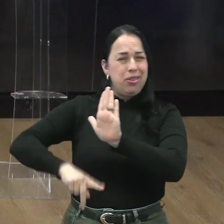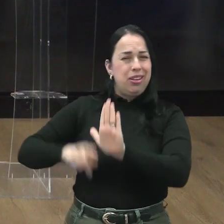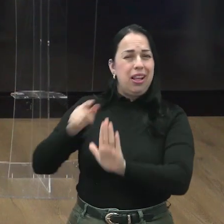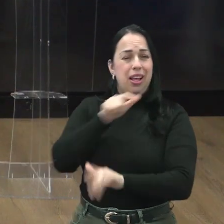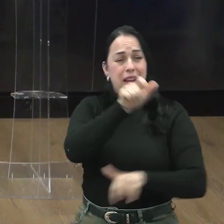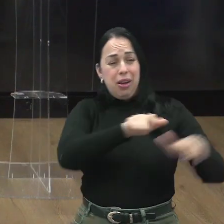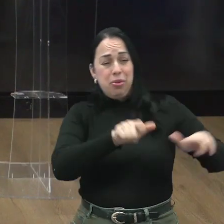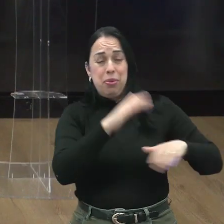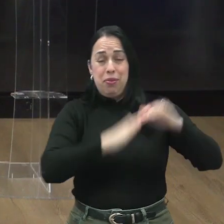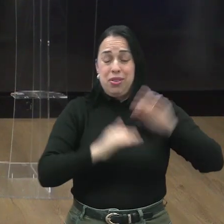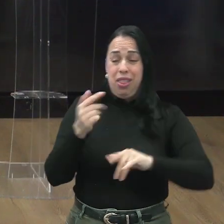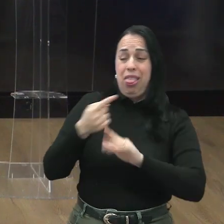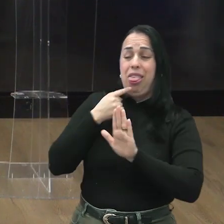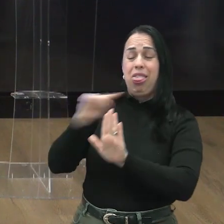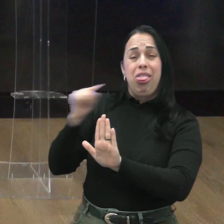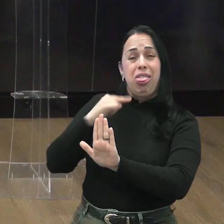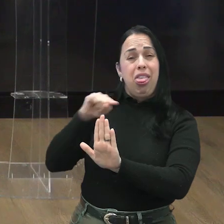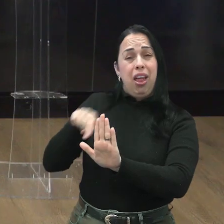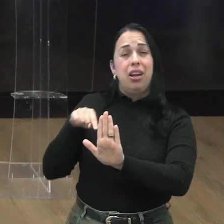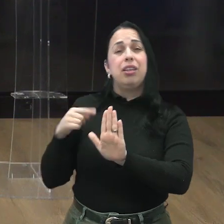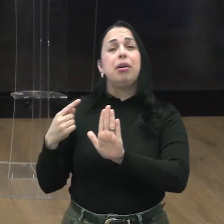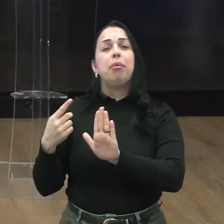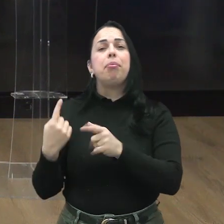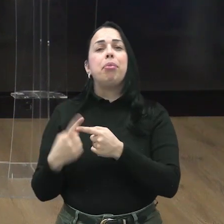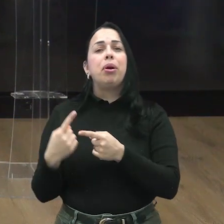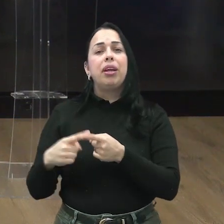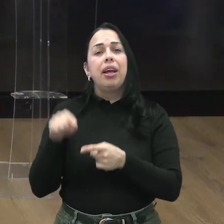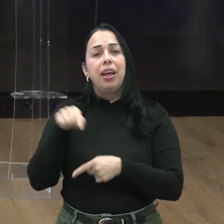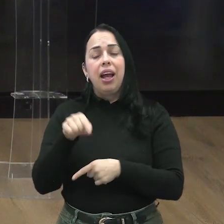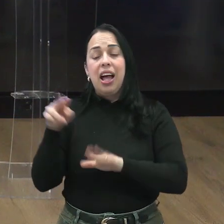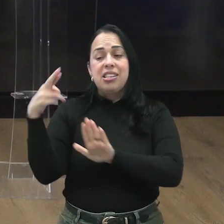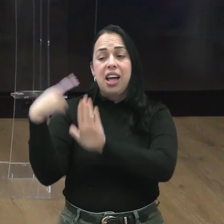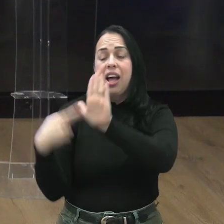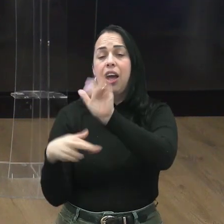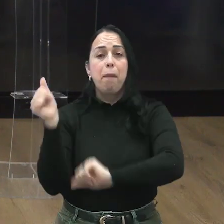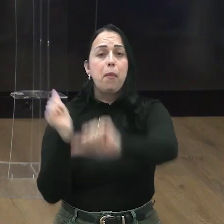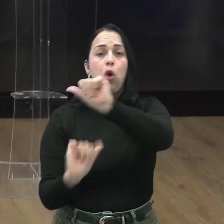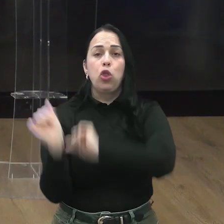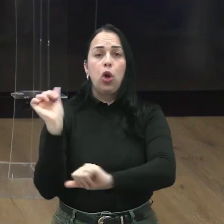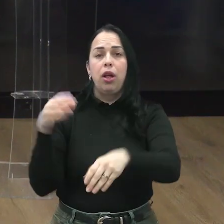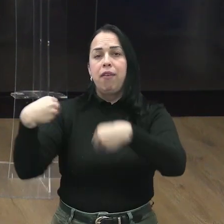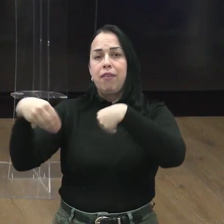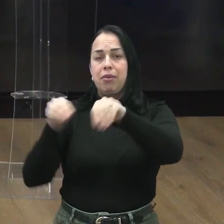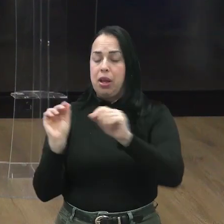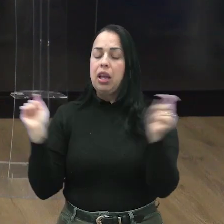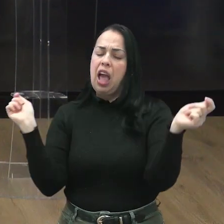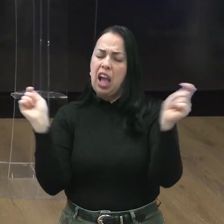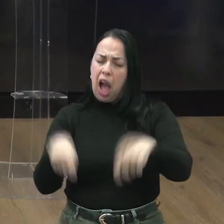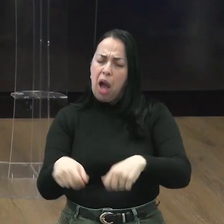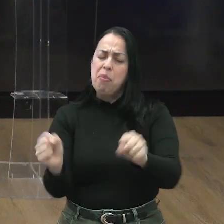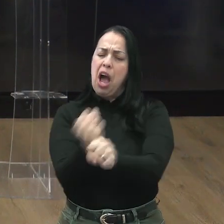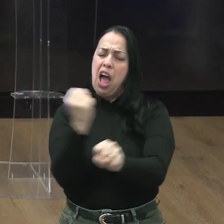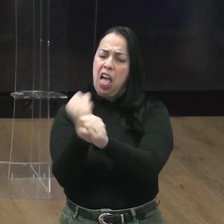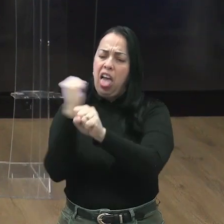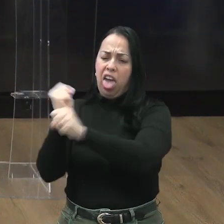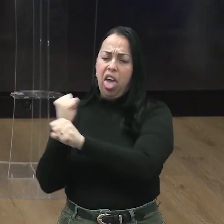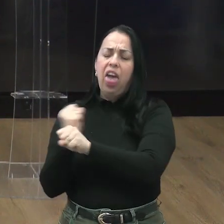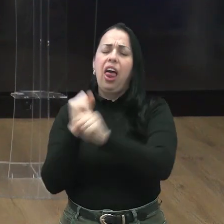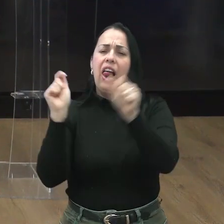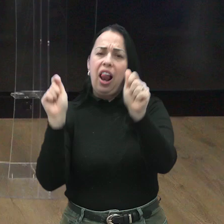bastante criticado por especialistas, exatamente por flexibilizar as regras para a realização de obras